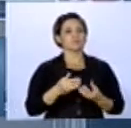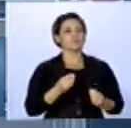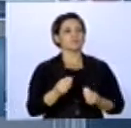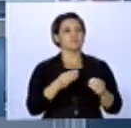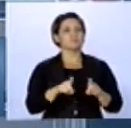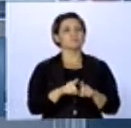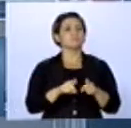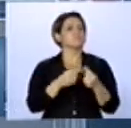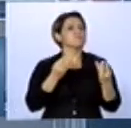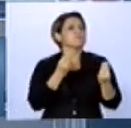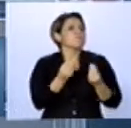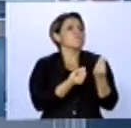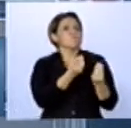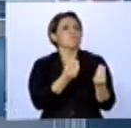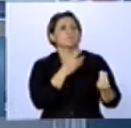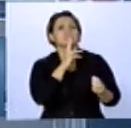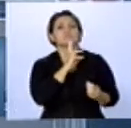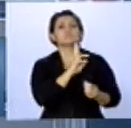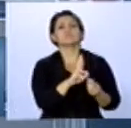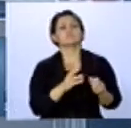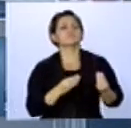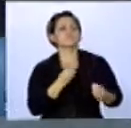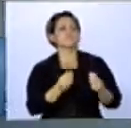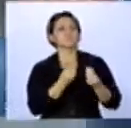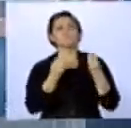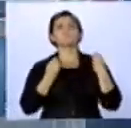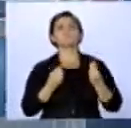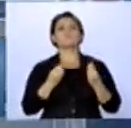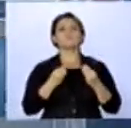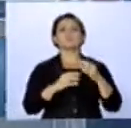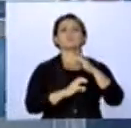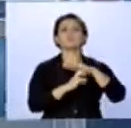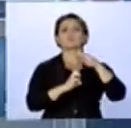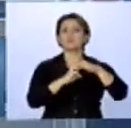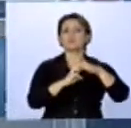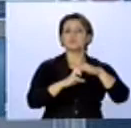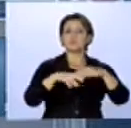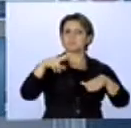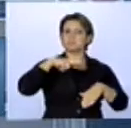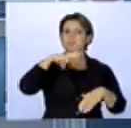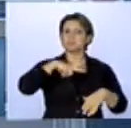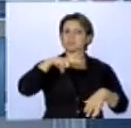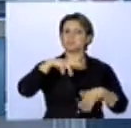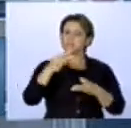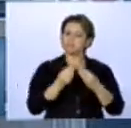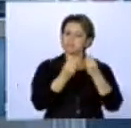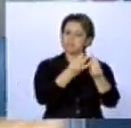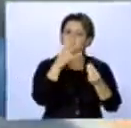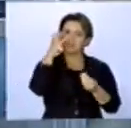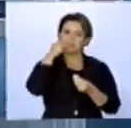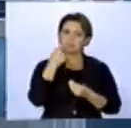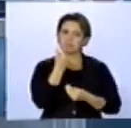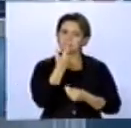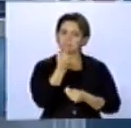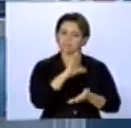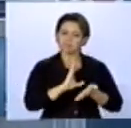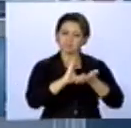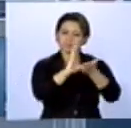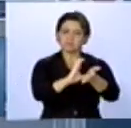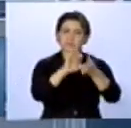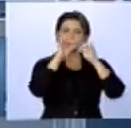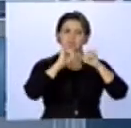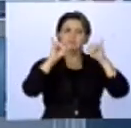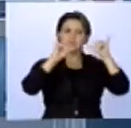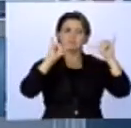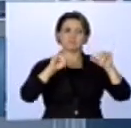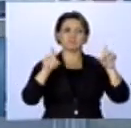a questão a ser respondida é porque uma empresa privada doa para uma campanha política e essa questão